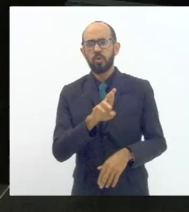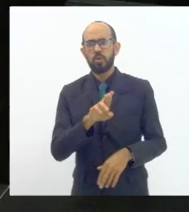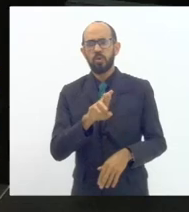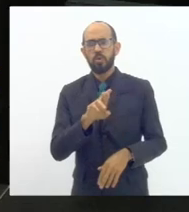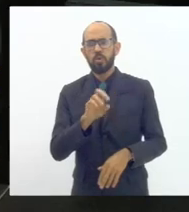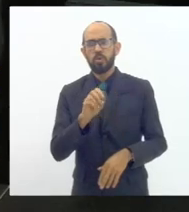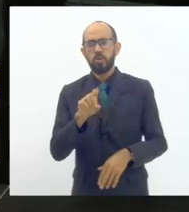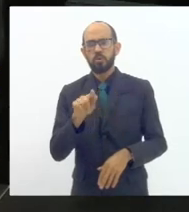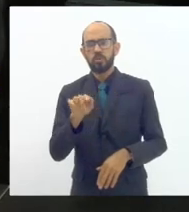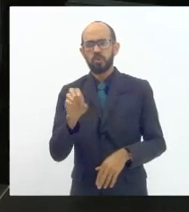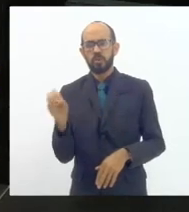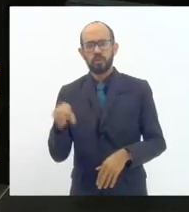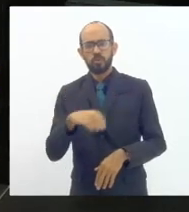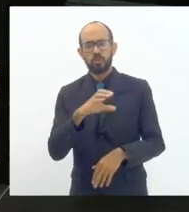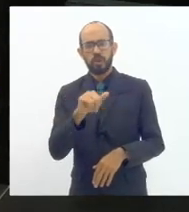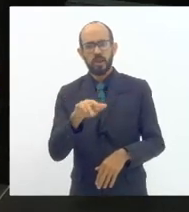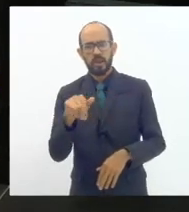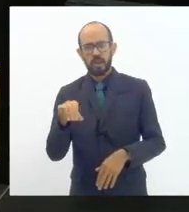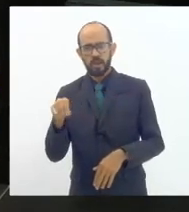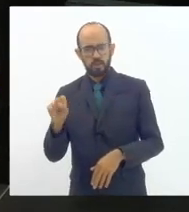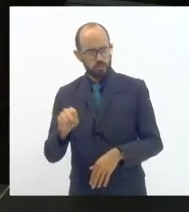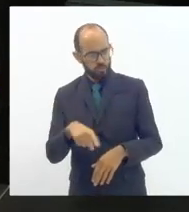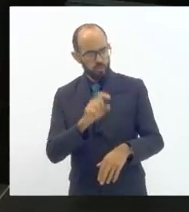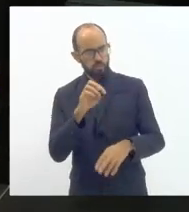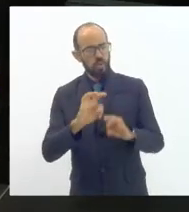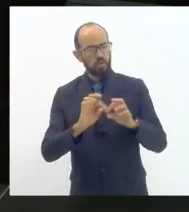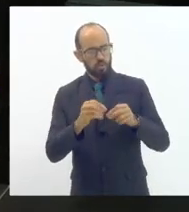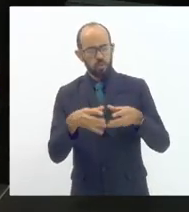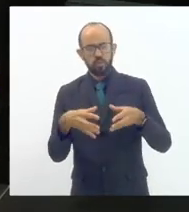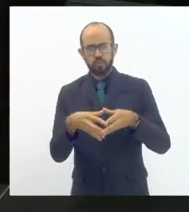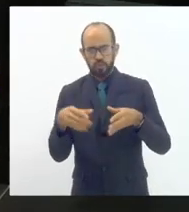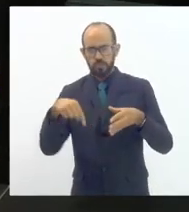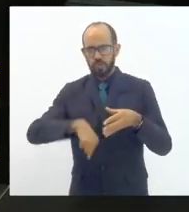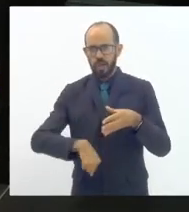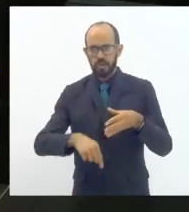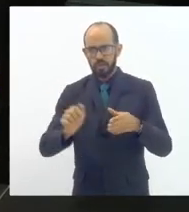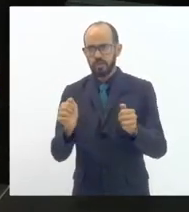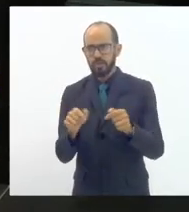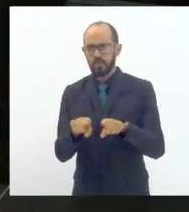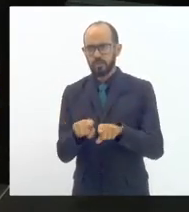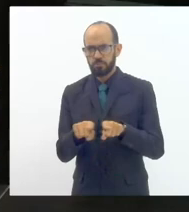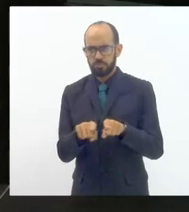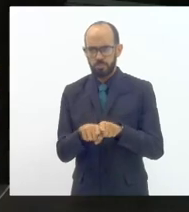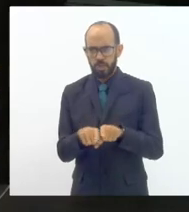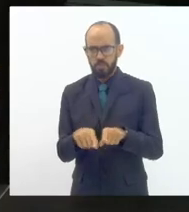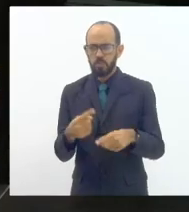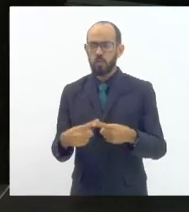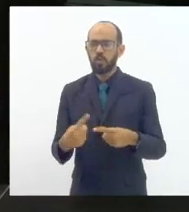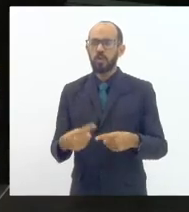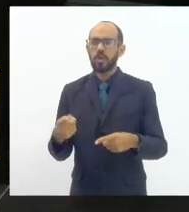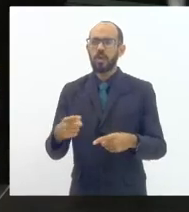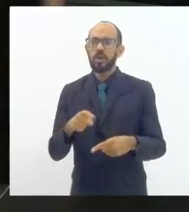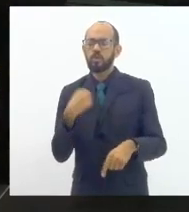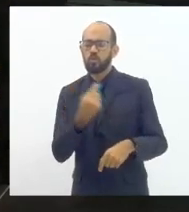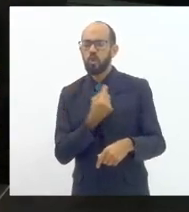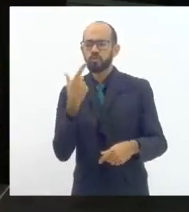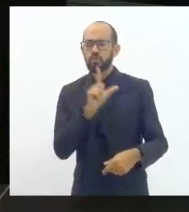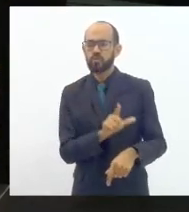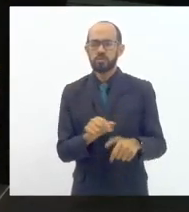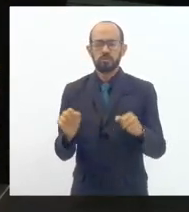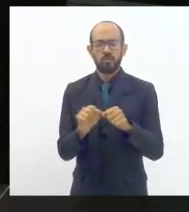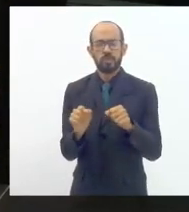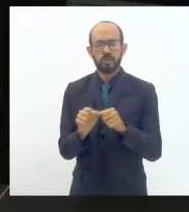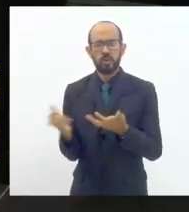está presente, Carlos aqui do Rio, todo o time que se faz presente aqui também, né, Rodrigo? Porque a gente consegue fazer com que o